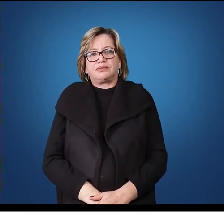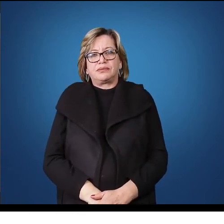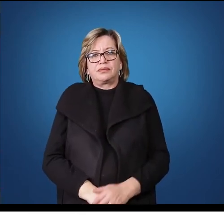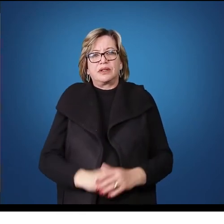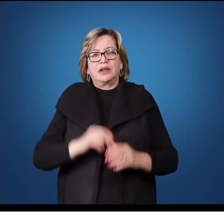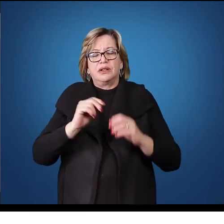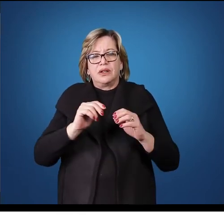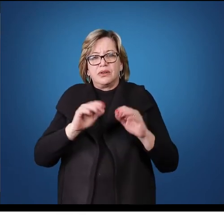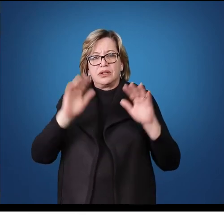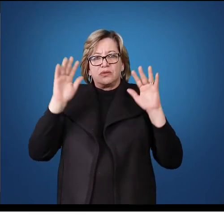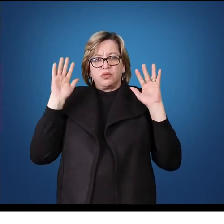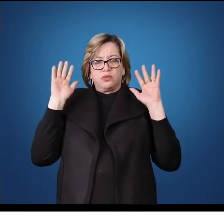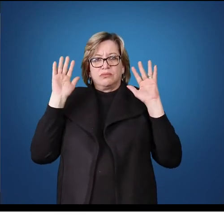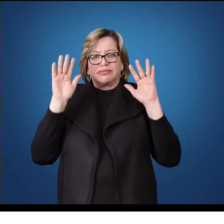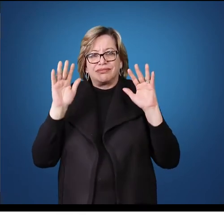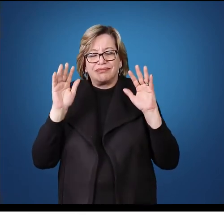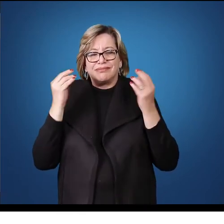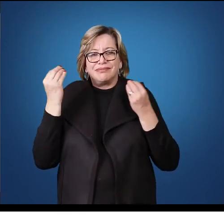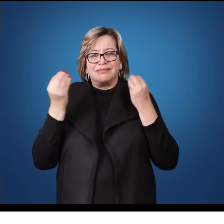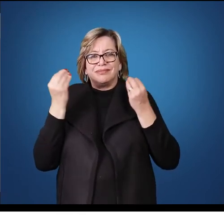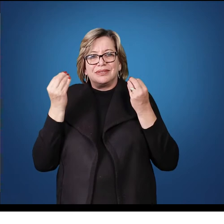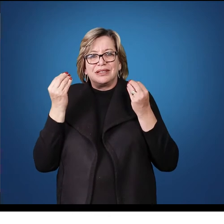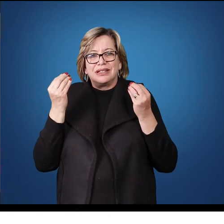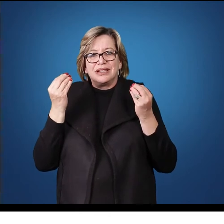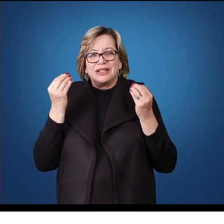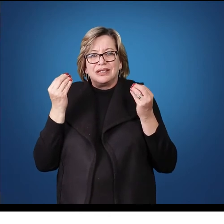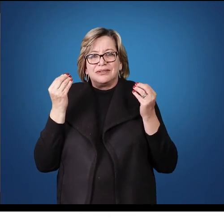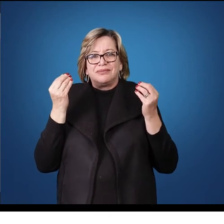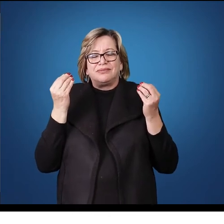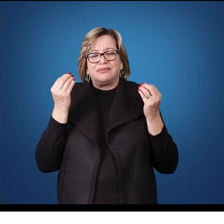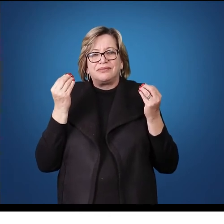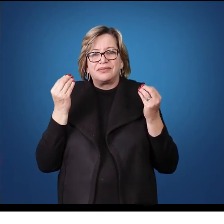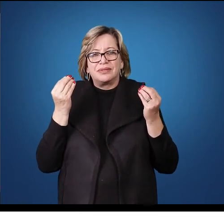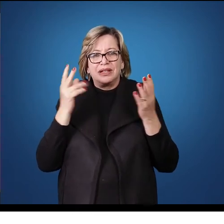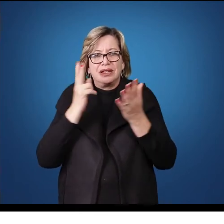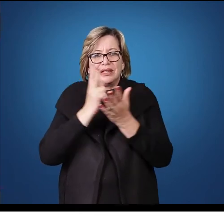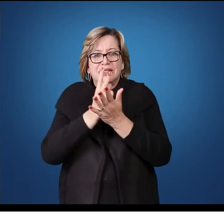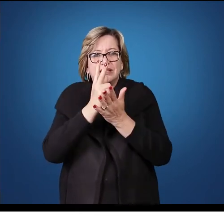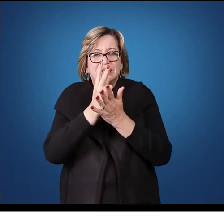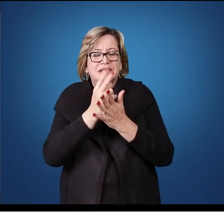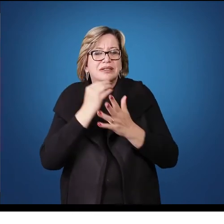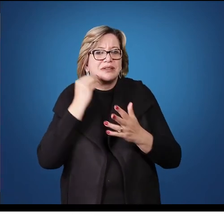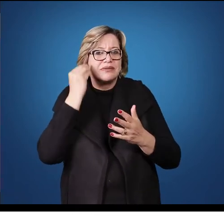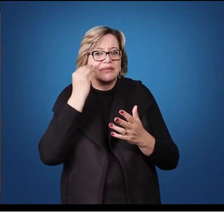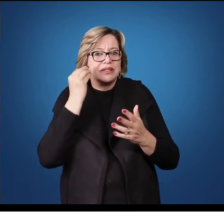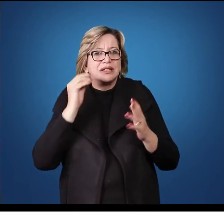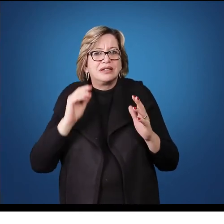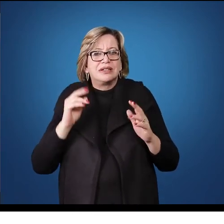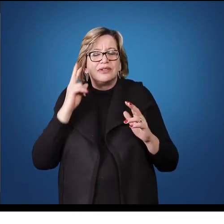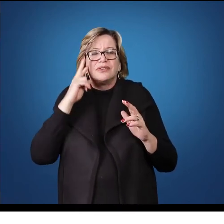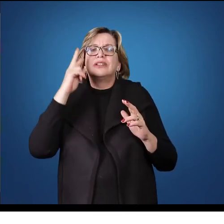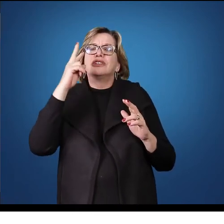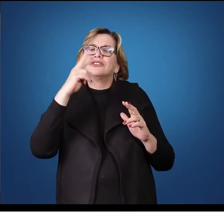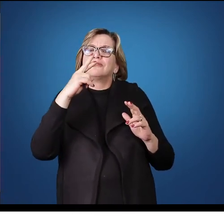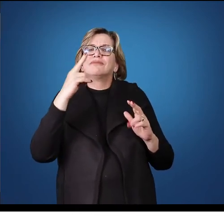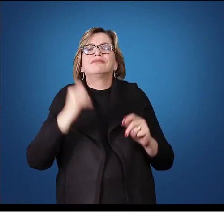Você jogou o braço de trás para frente, tenta só colocar por cima e voltar. Tenta entrar colocando o dedo. Bora lá.